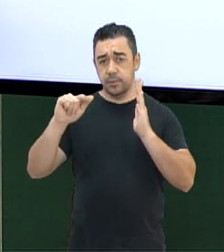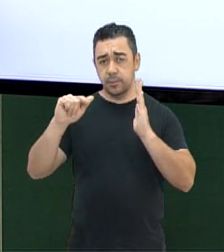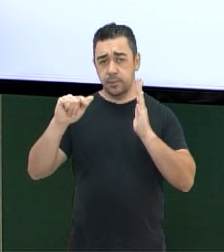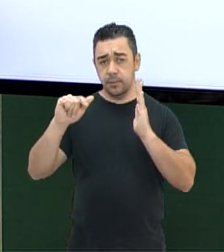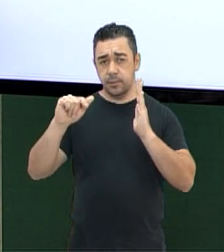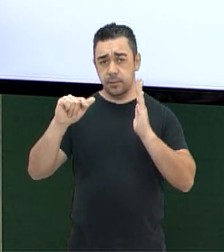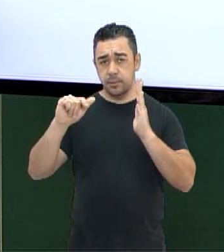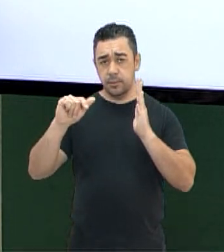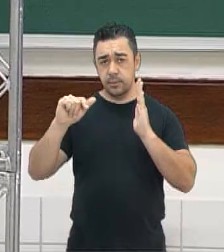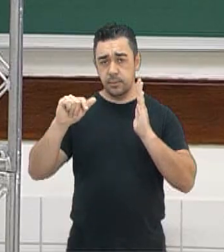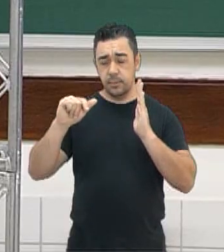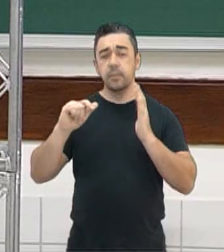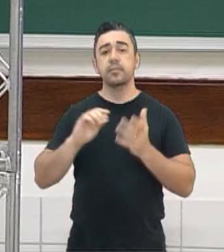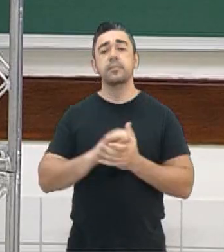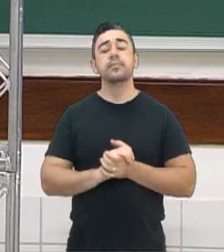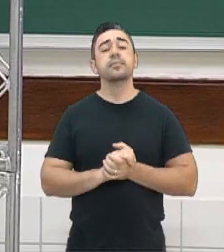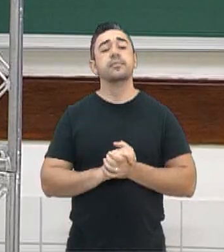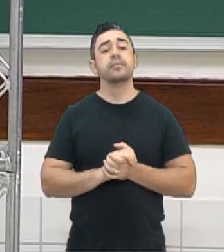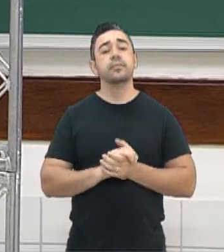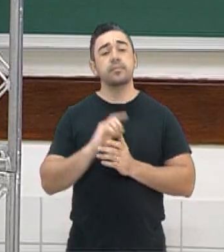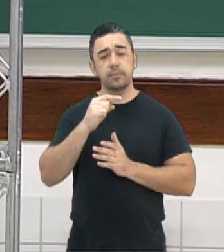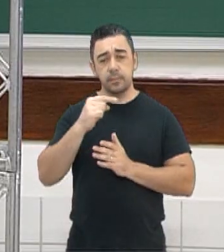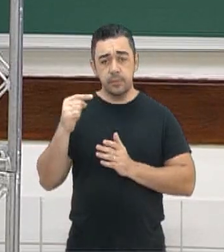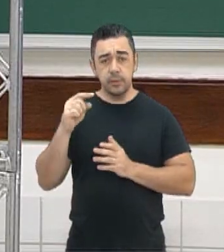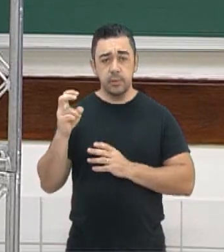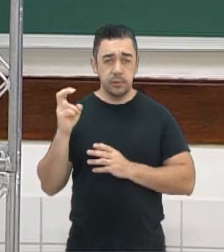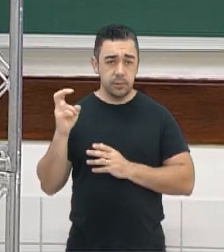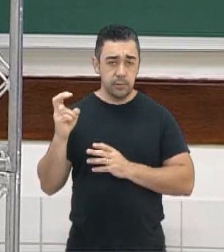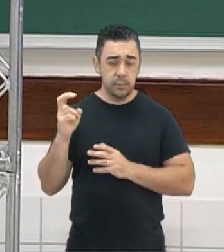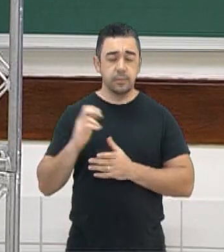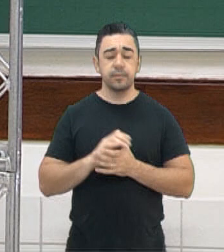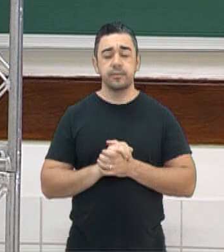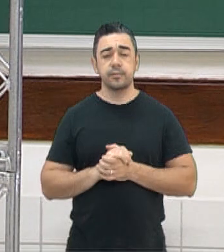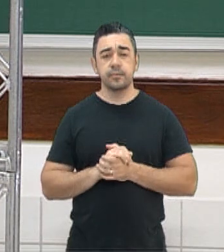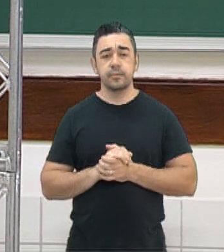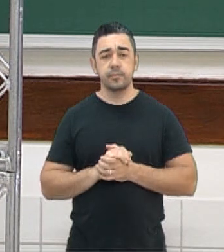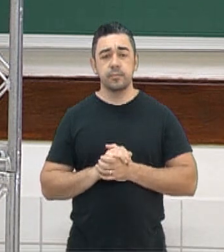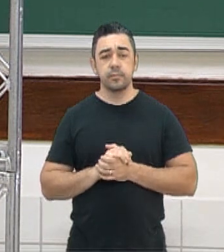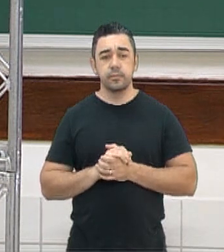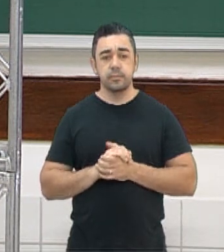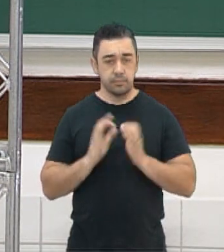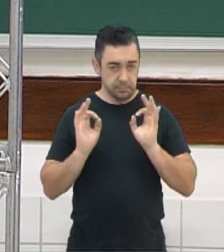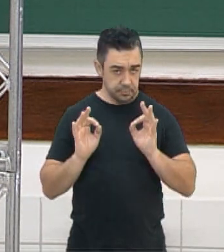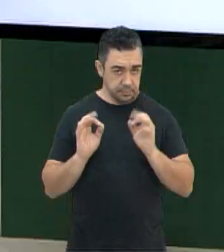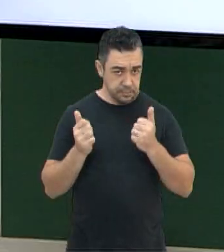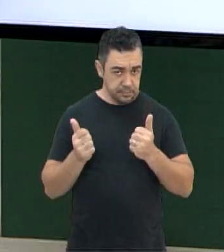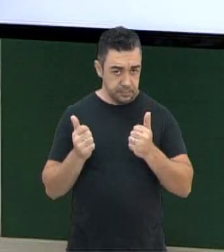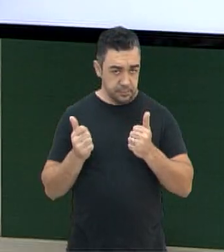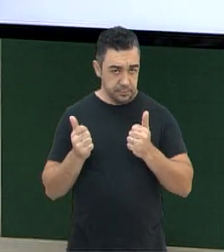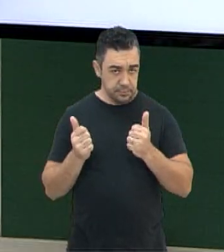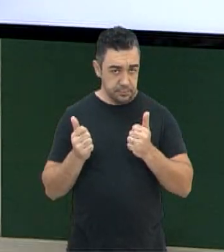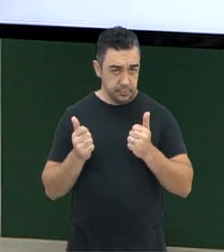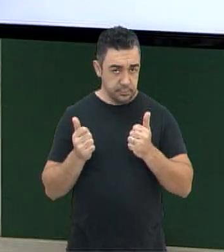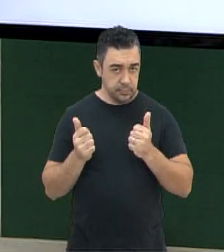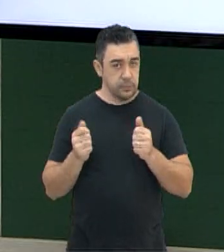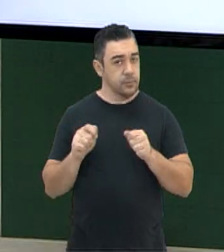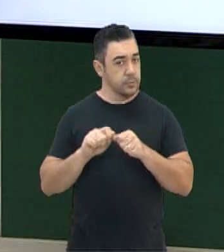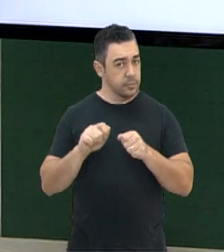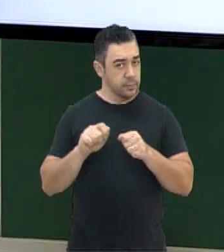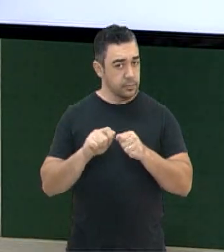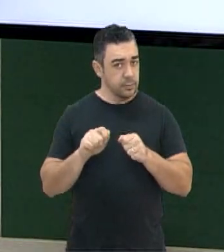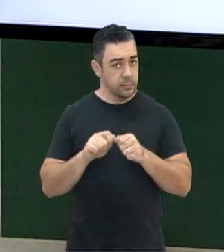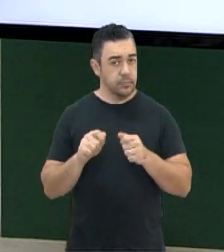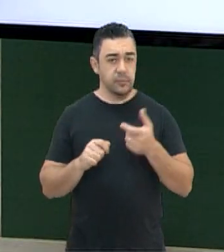o menos 17 e o menos 5. Joia? Olha lá, eu estou trabalhando